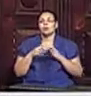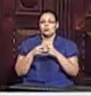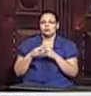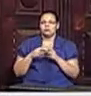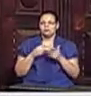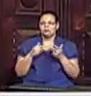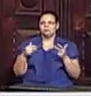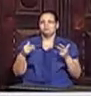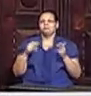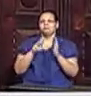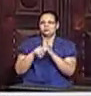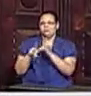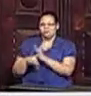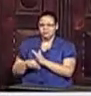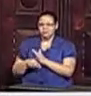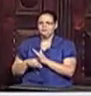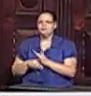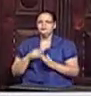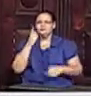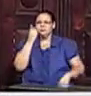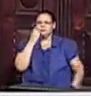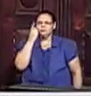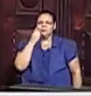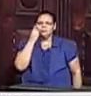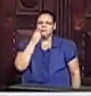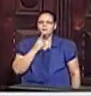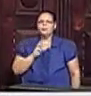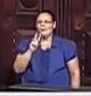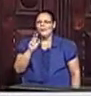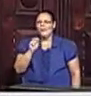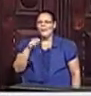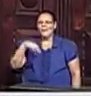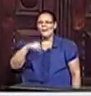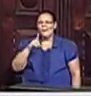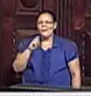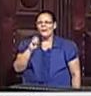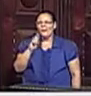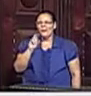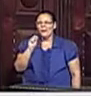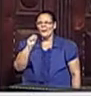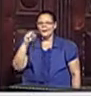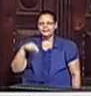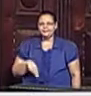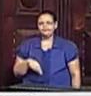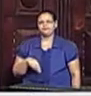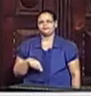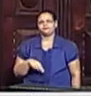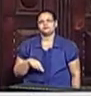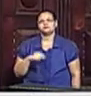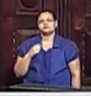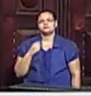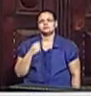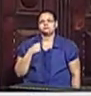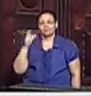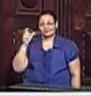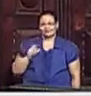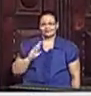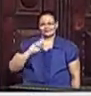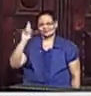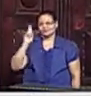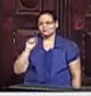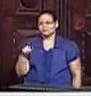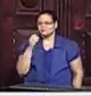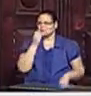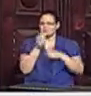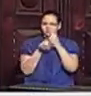inserido o roubo de cargas. Deputado Wanderson Nogueira, o superintendente do Correio deu um